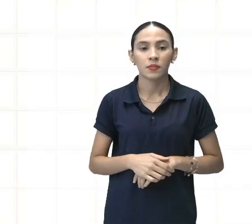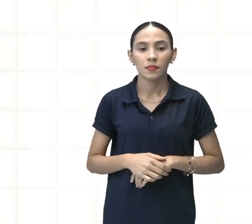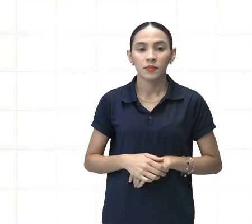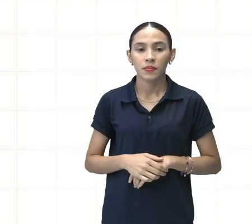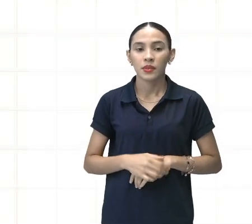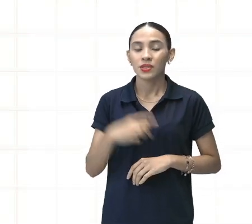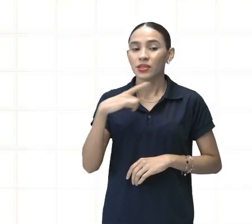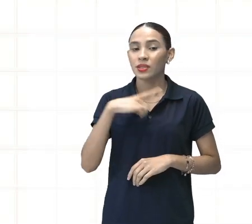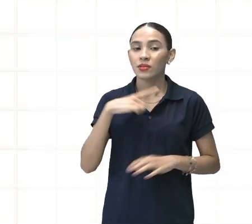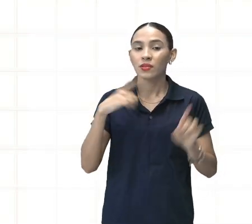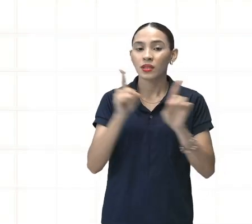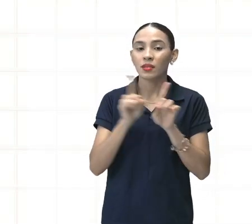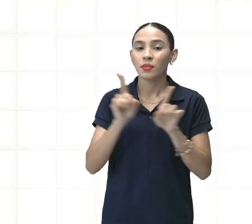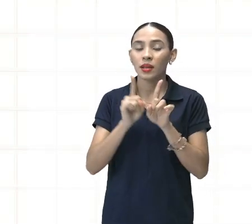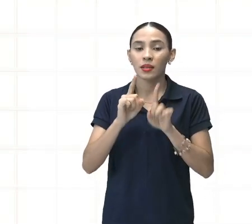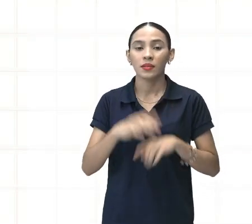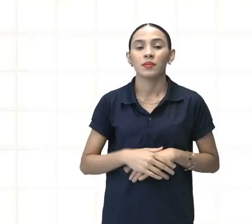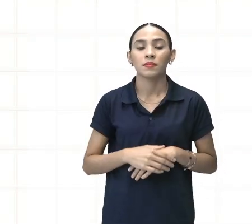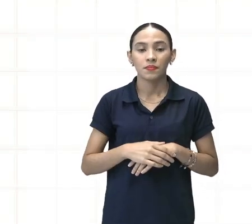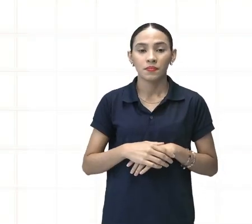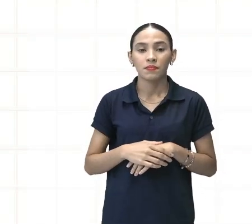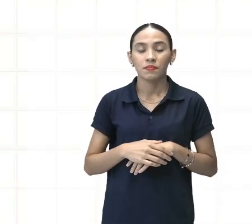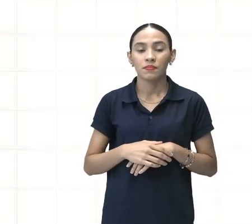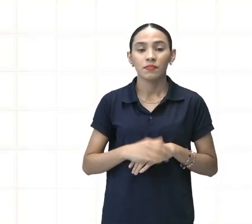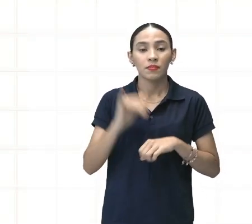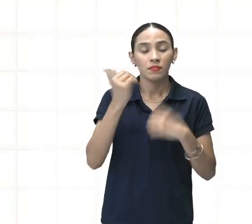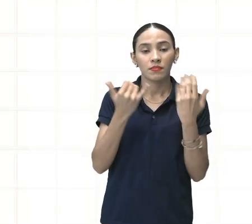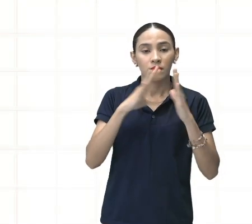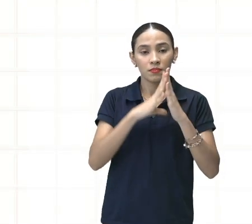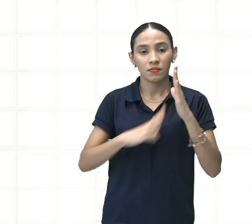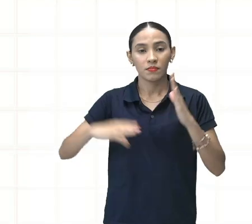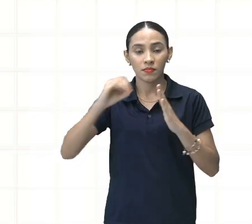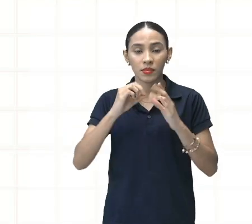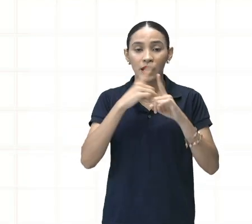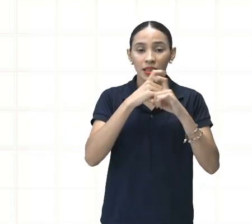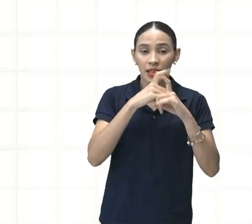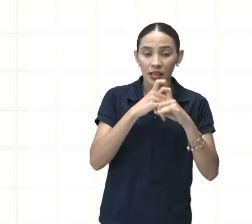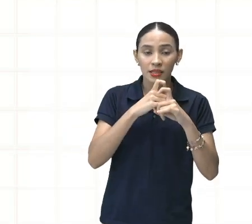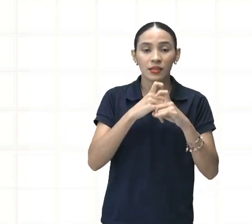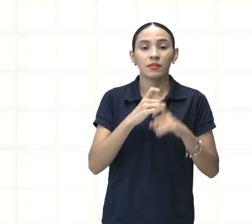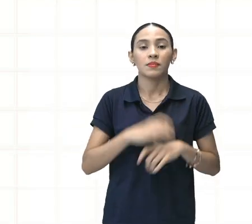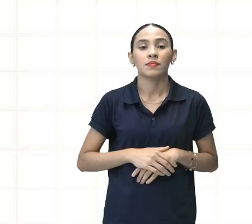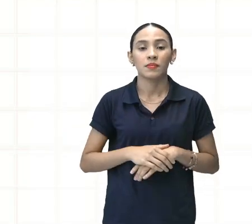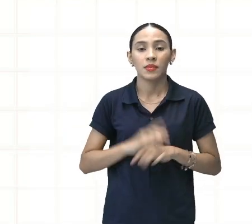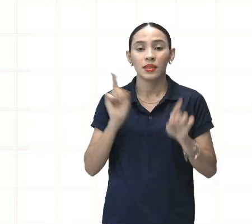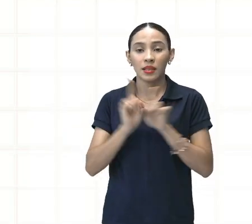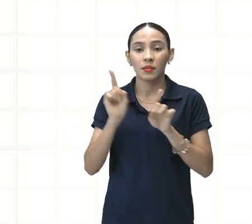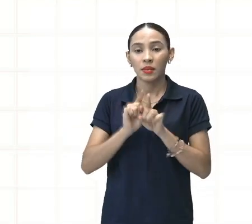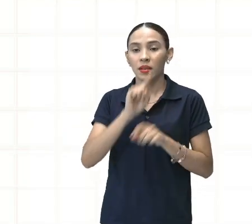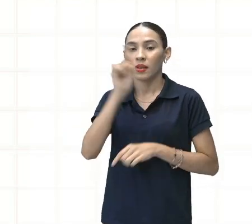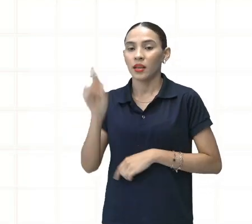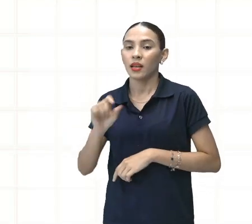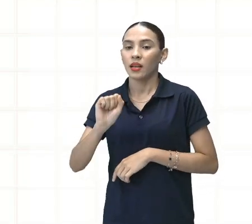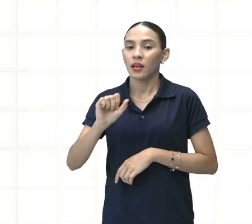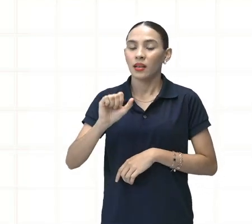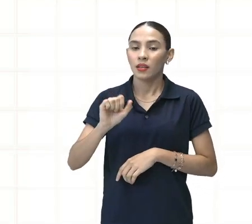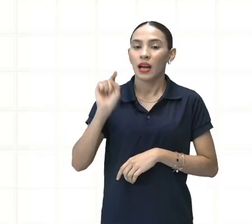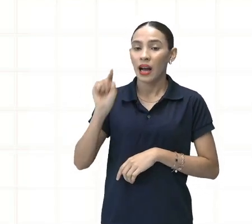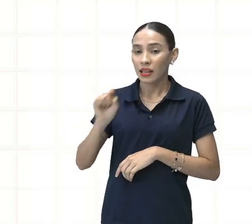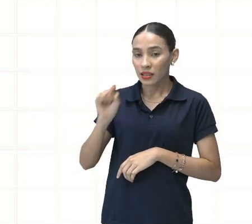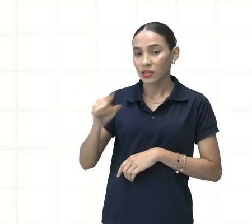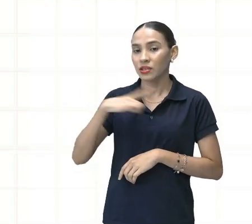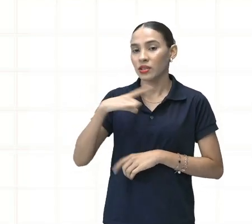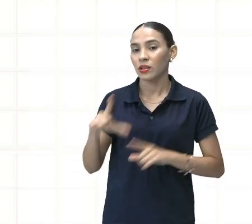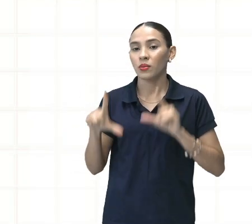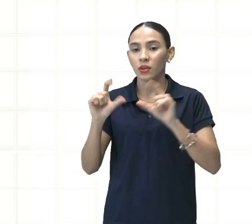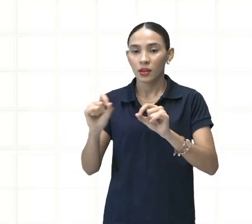e tinham ali aspirações nazifascistas, e, de outro lado, os aliancistas, que tinham